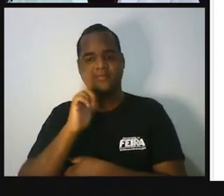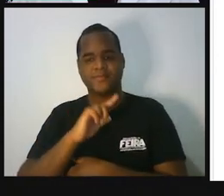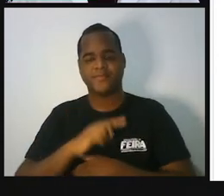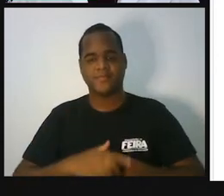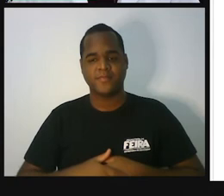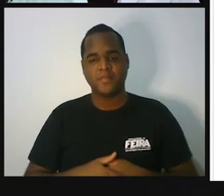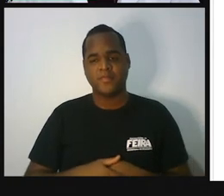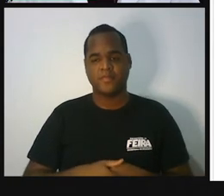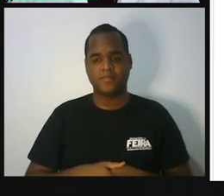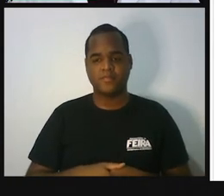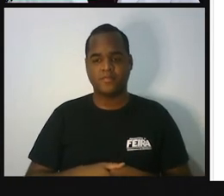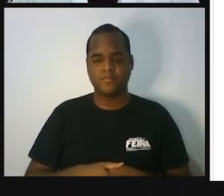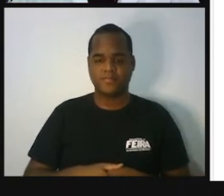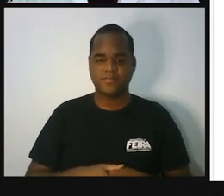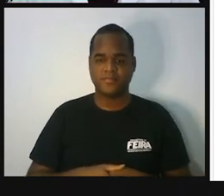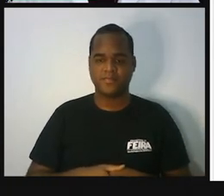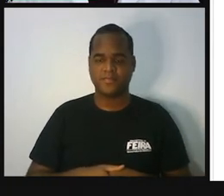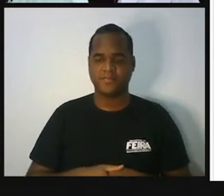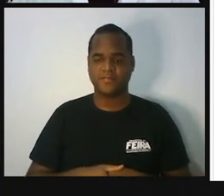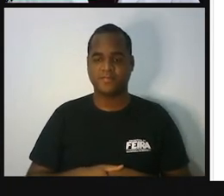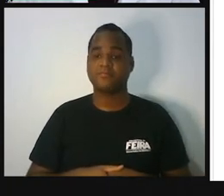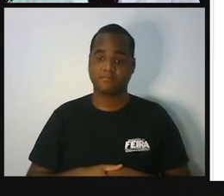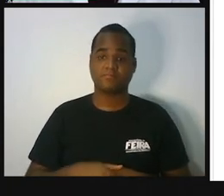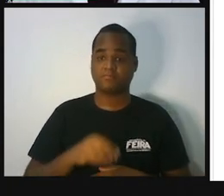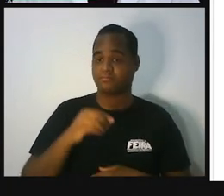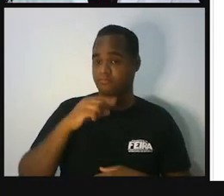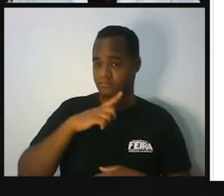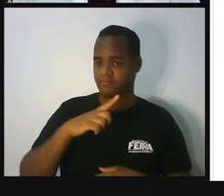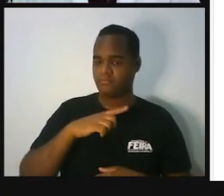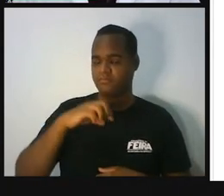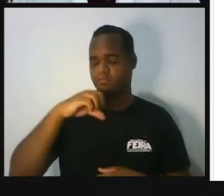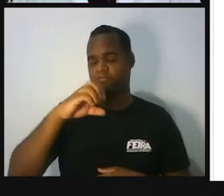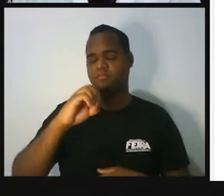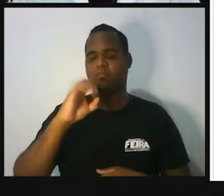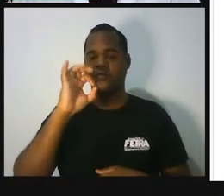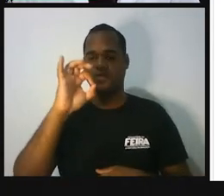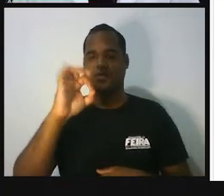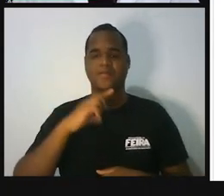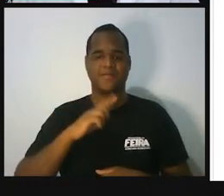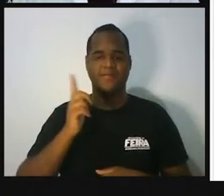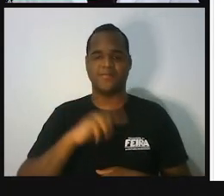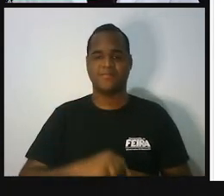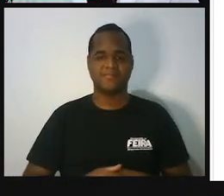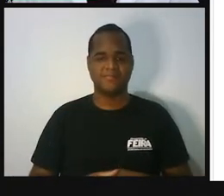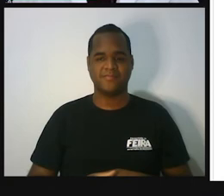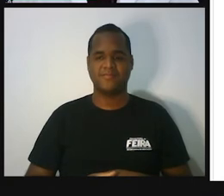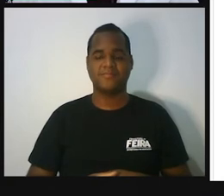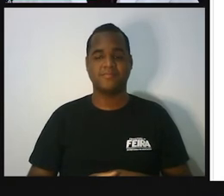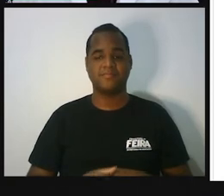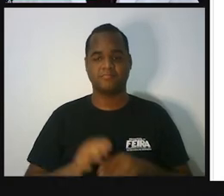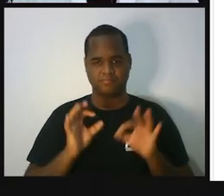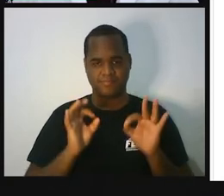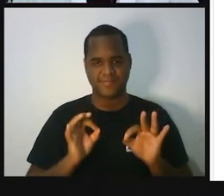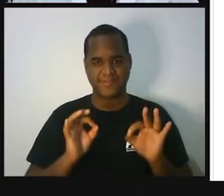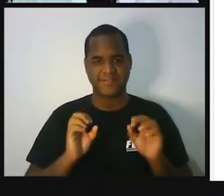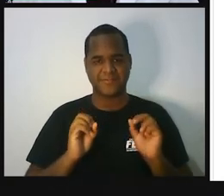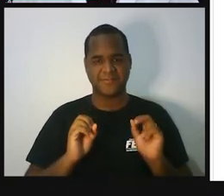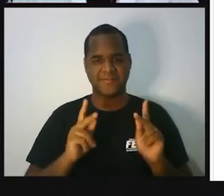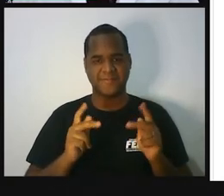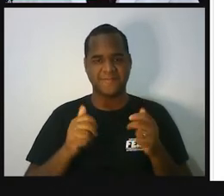dar E aí tem que dar uma medida de 90 graus certo